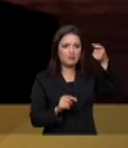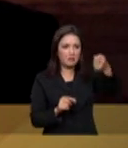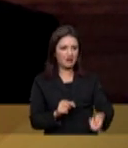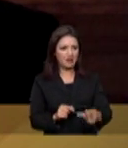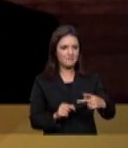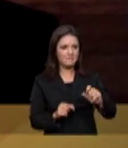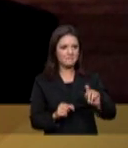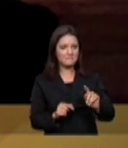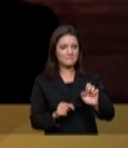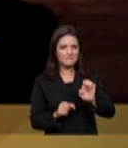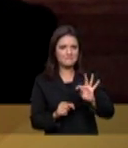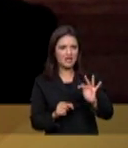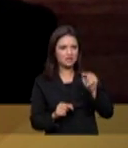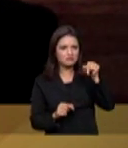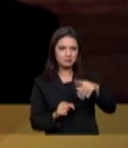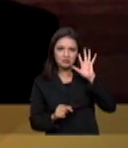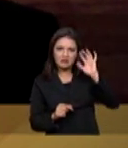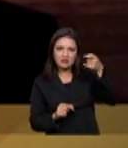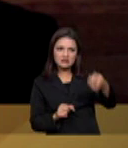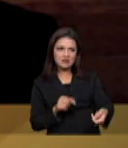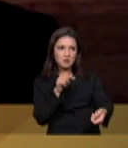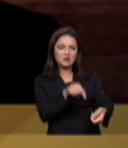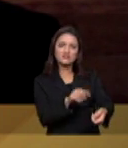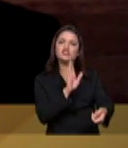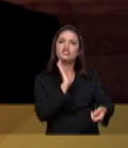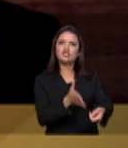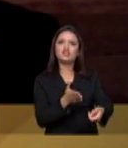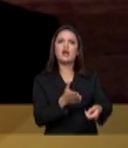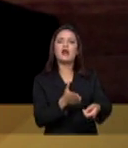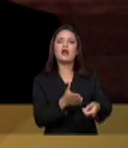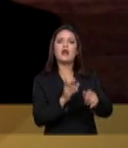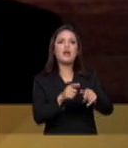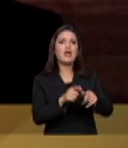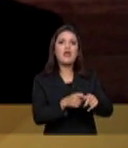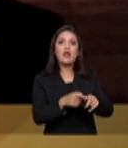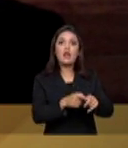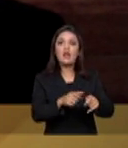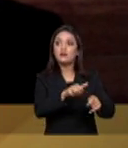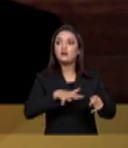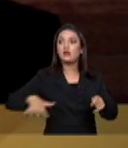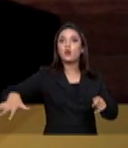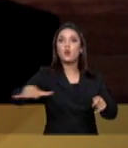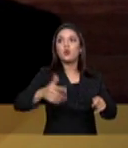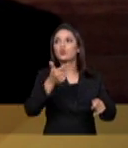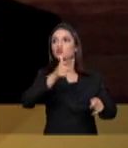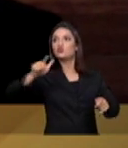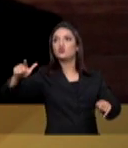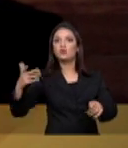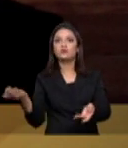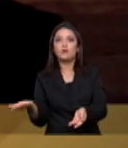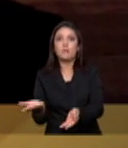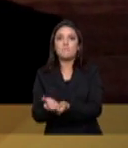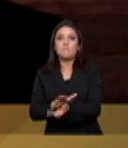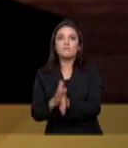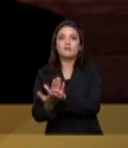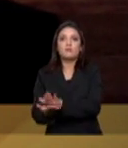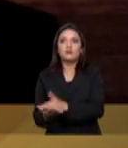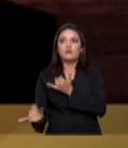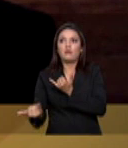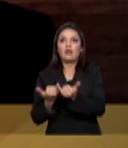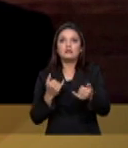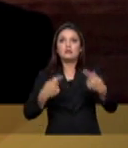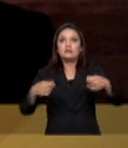Pepsi 3388 pudessem ser com formadas pelo ordenamento como representativas de um precedente